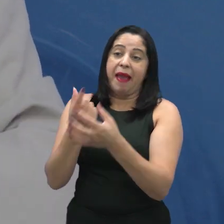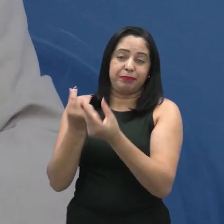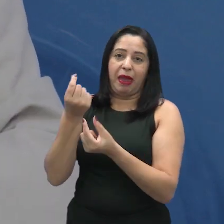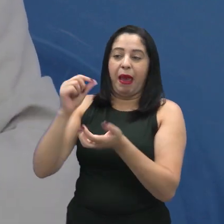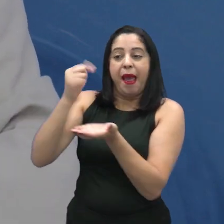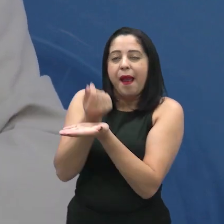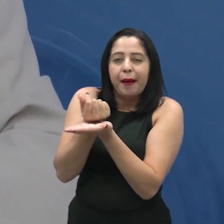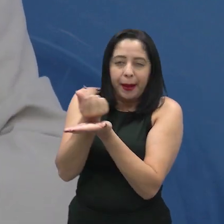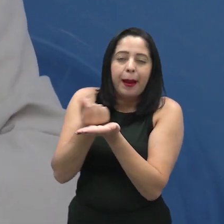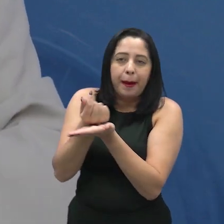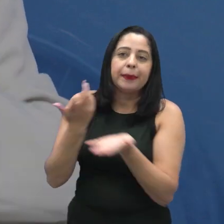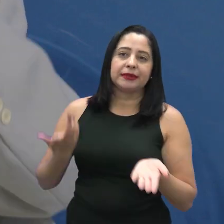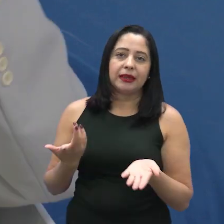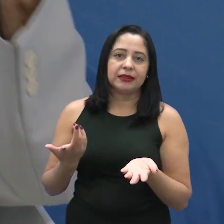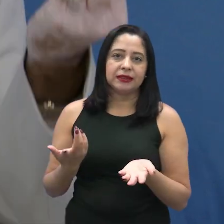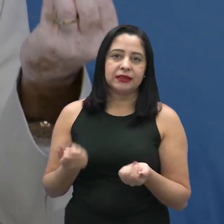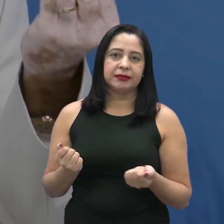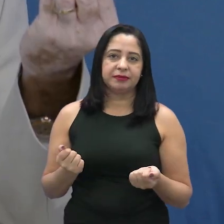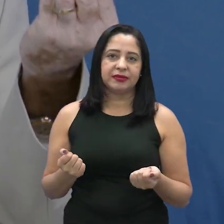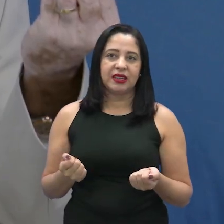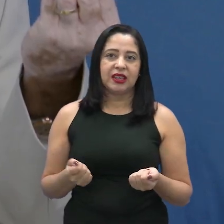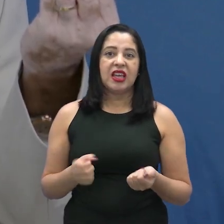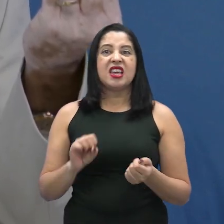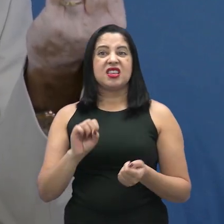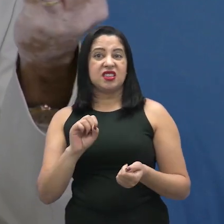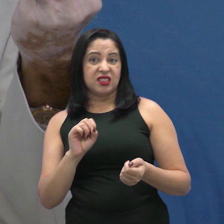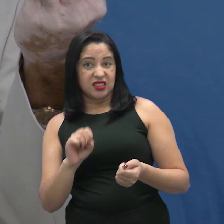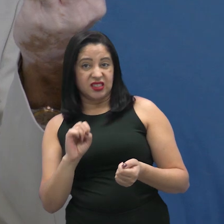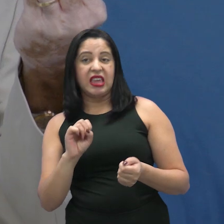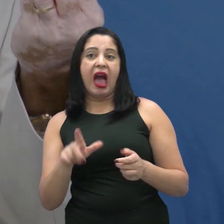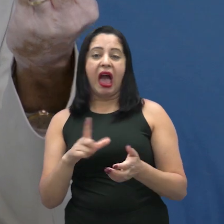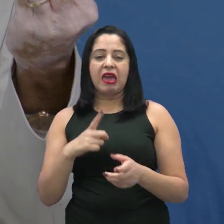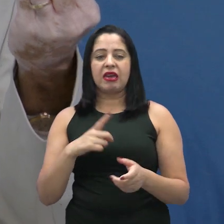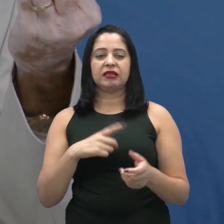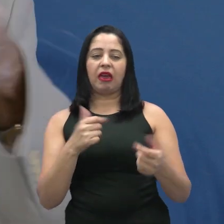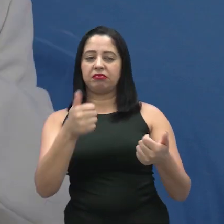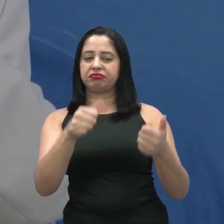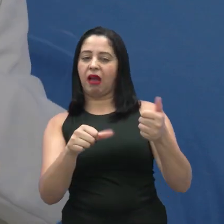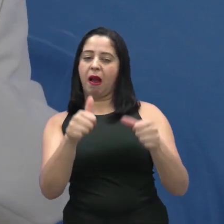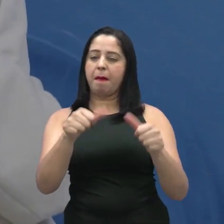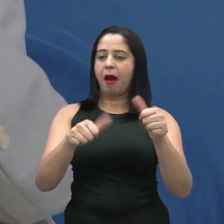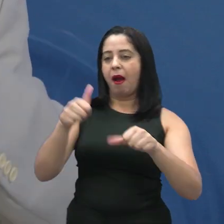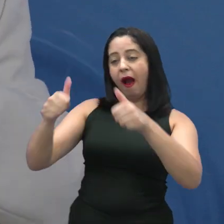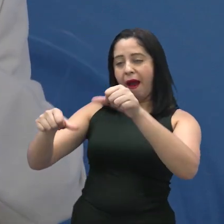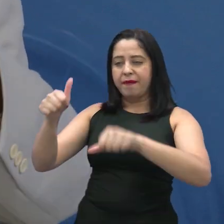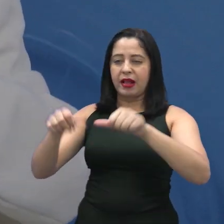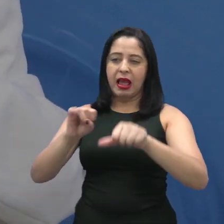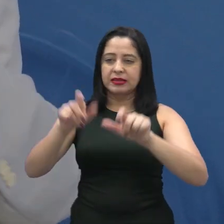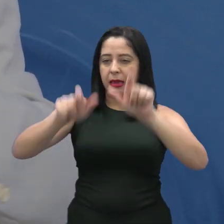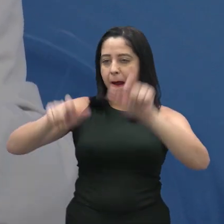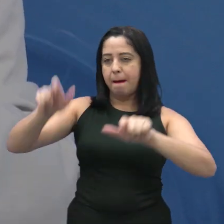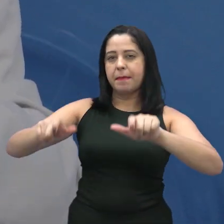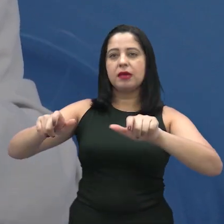sua formação, né? Do ponto de vista do conhecimento, do mérito das suas habilidades que você adquire durante a